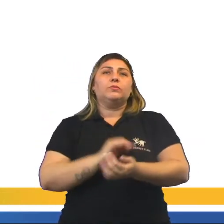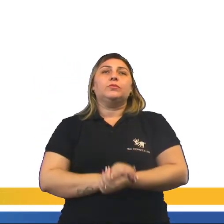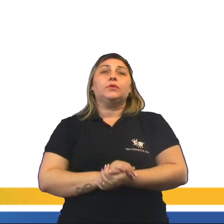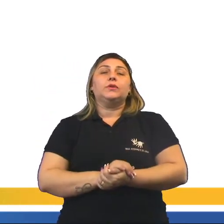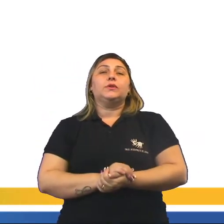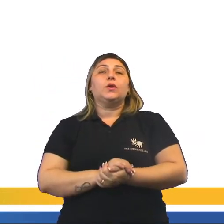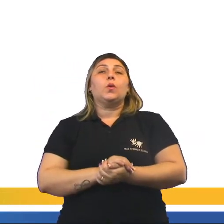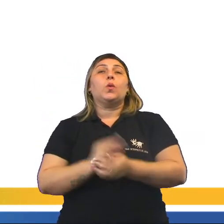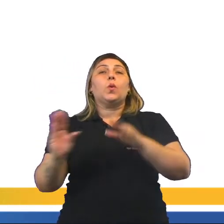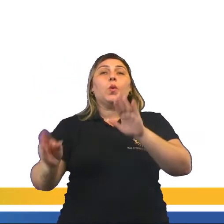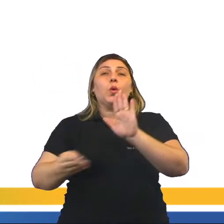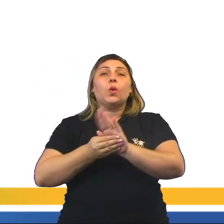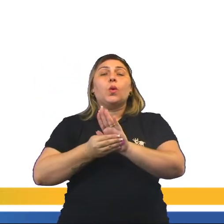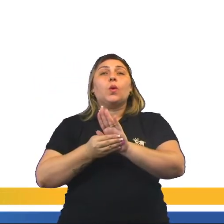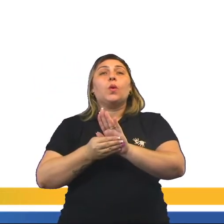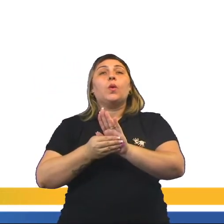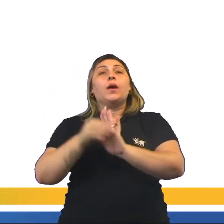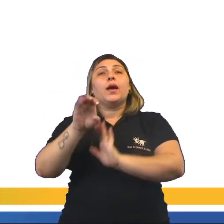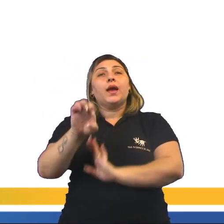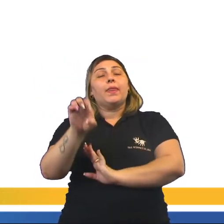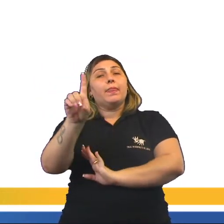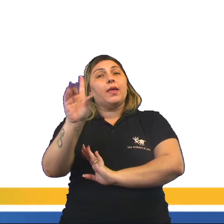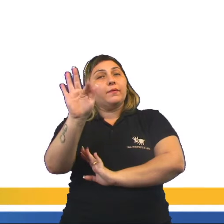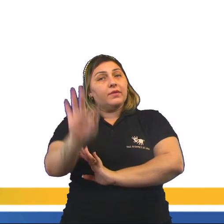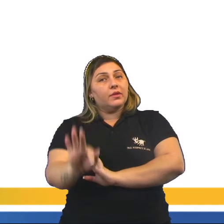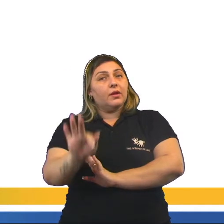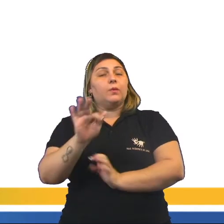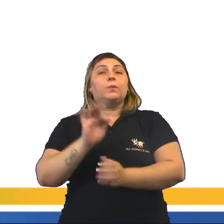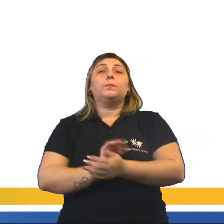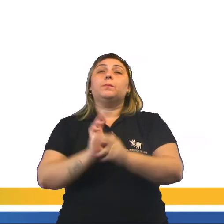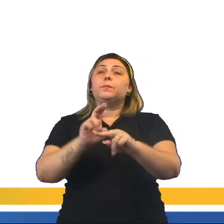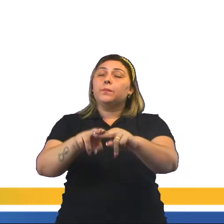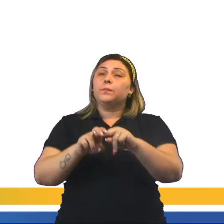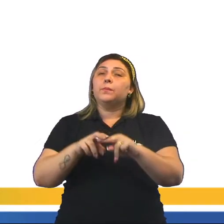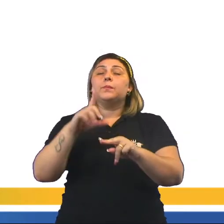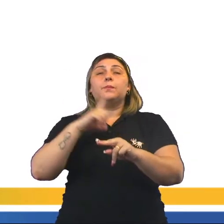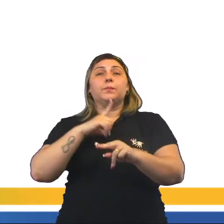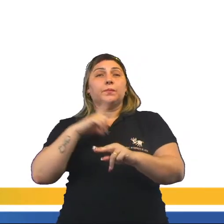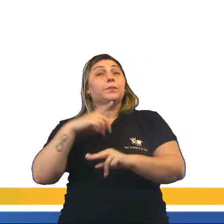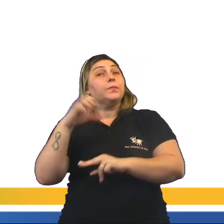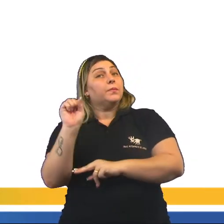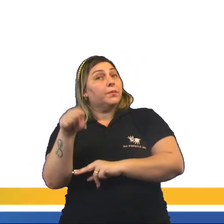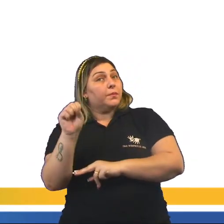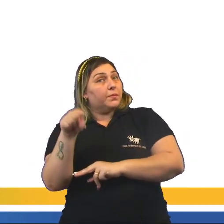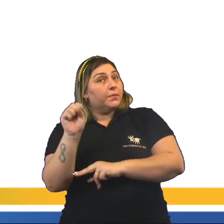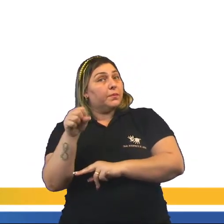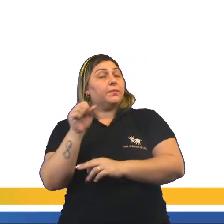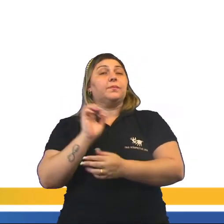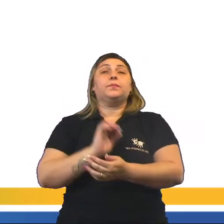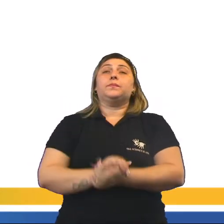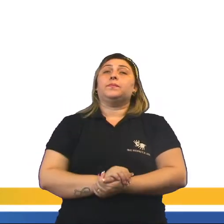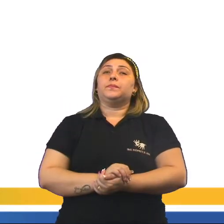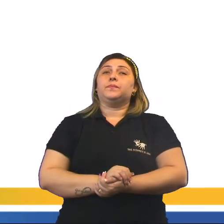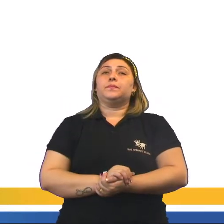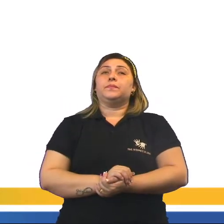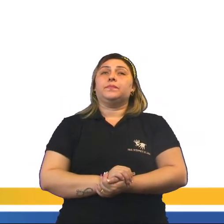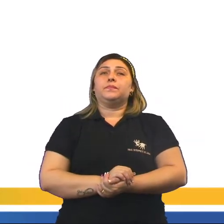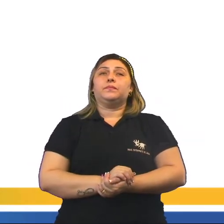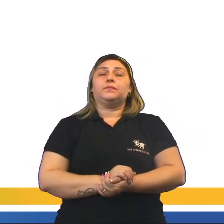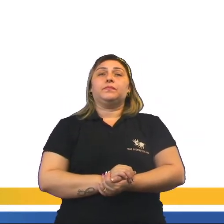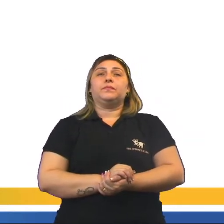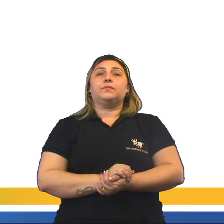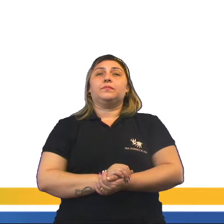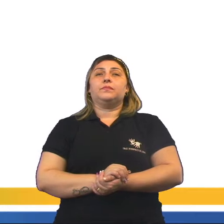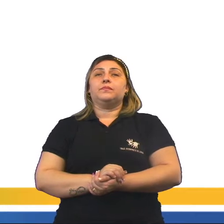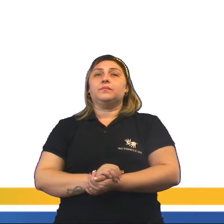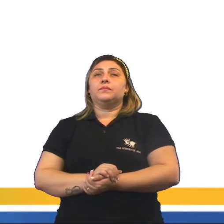isso? Eu acrescento ed no finalzinho dele. Por isso que eu tenho yes, I played games yesterday. Por